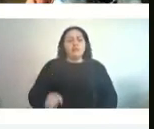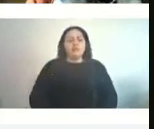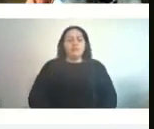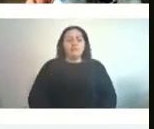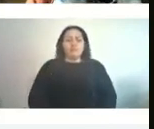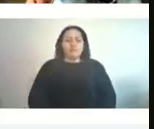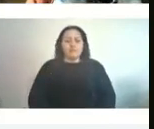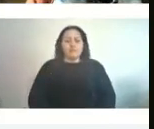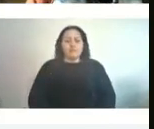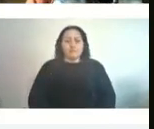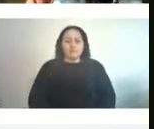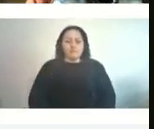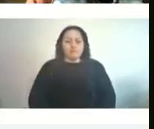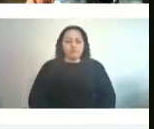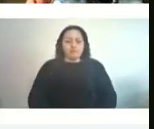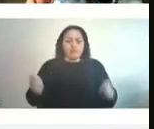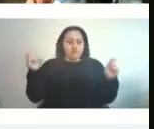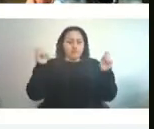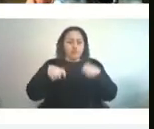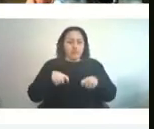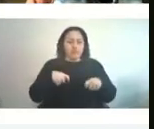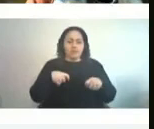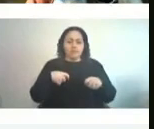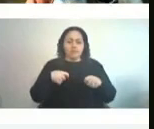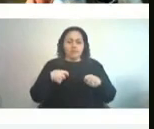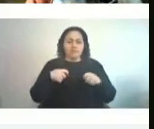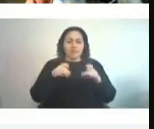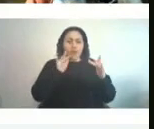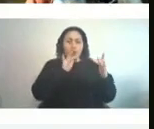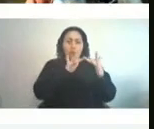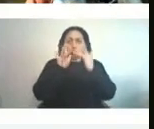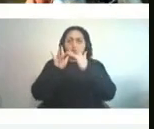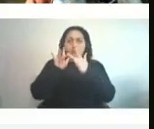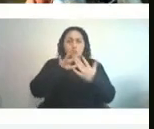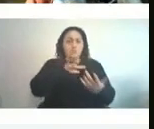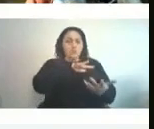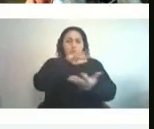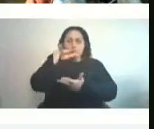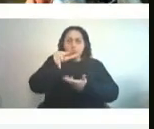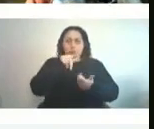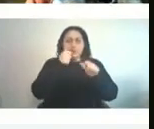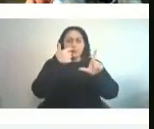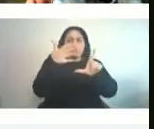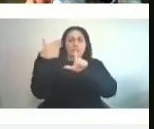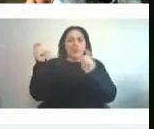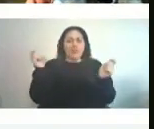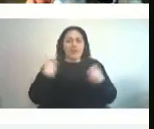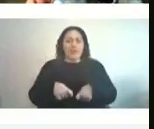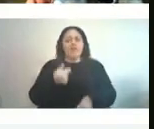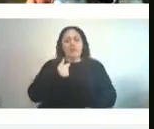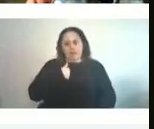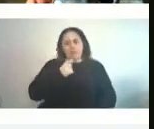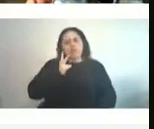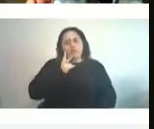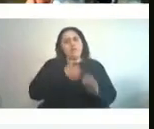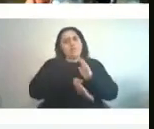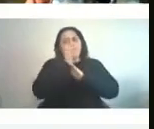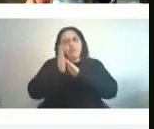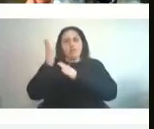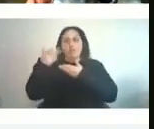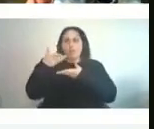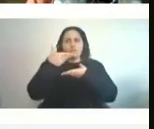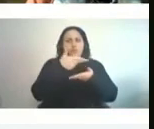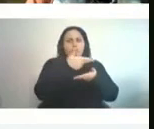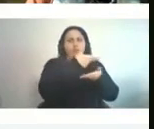de um contato com o mundo inteiro, não é? Então, eu, por exemplo, sempre viajei muito, porque convite daqui,